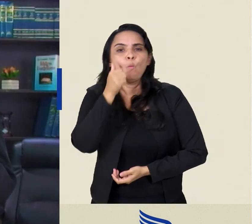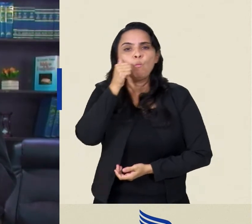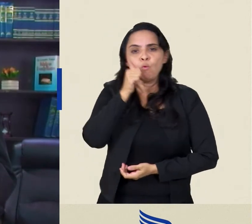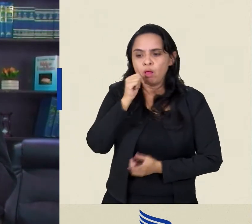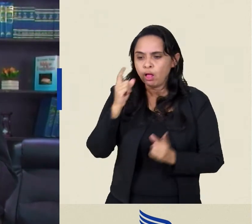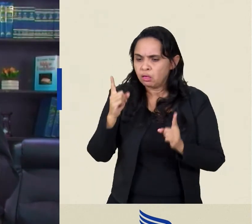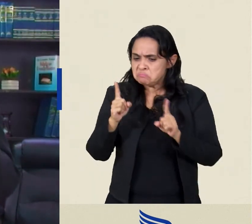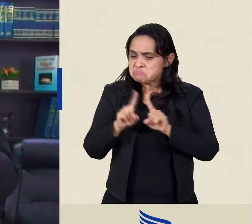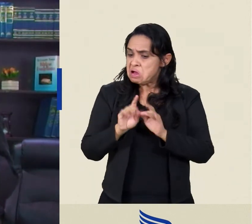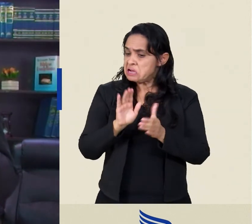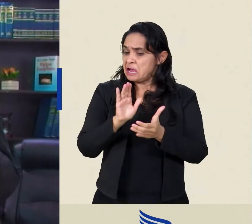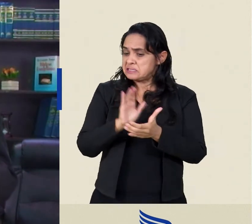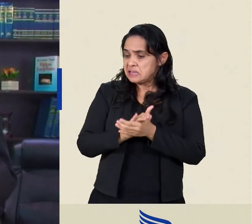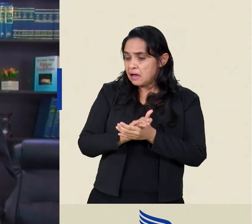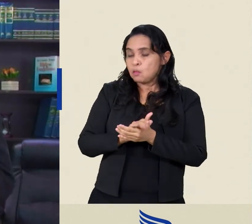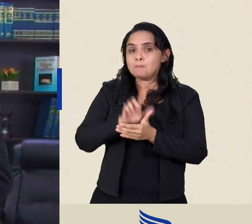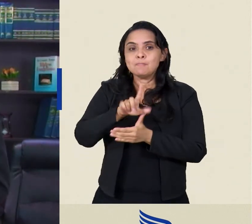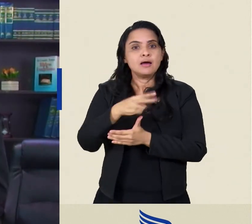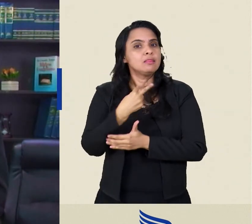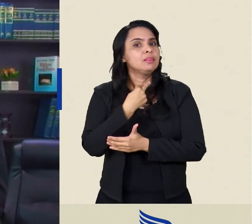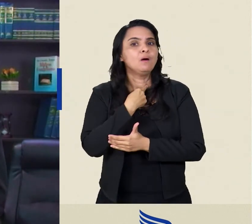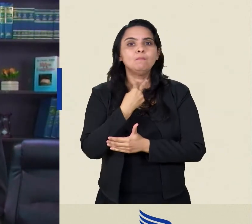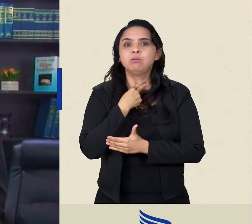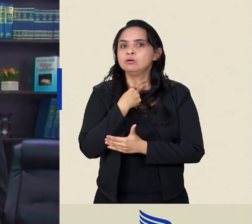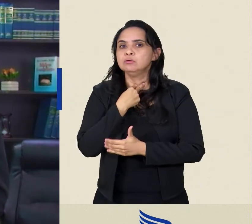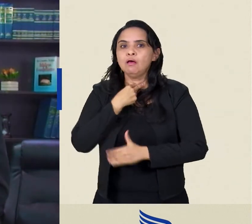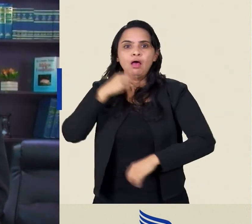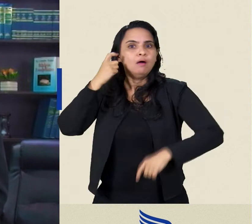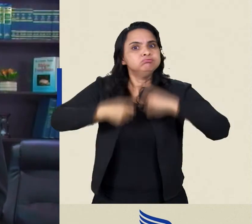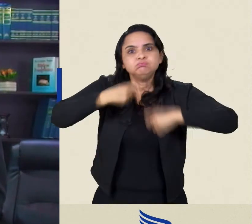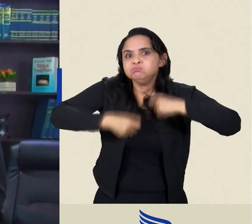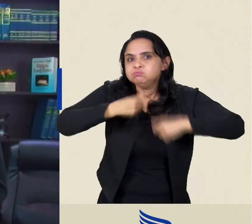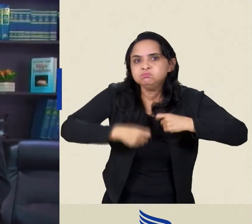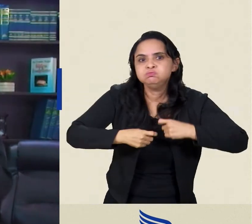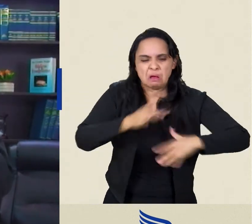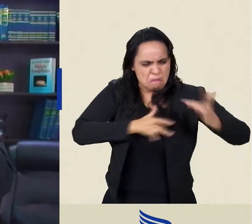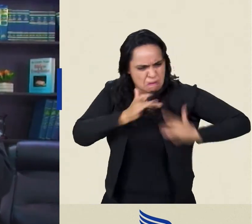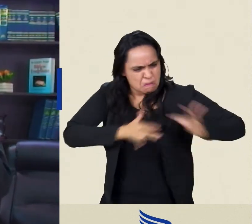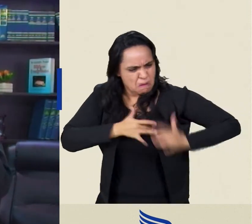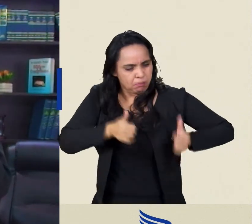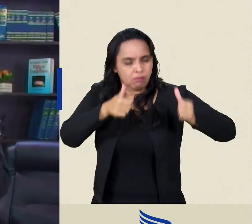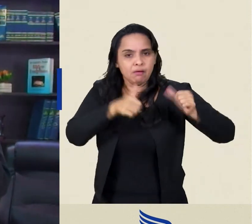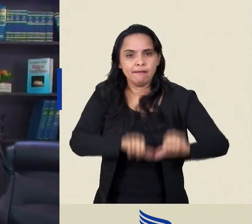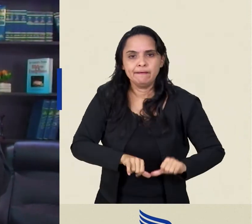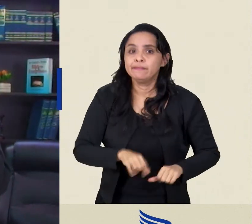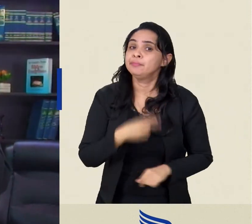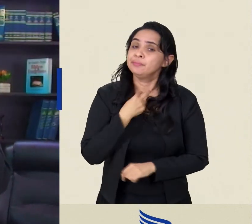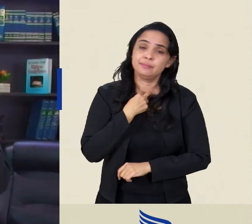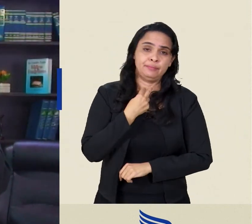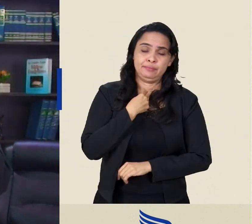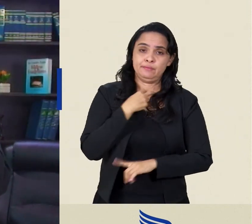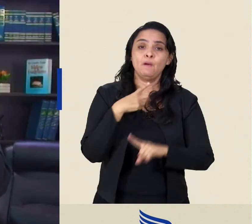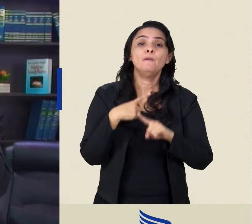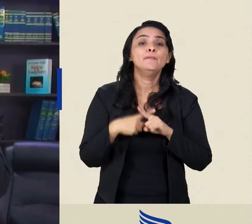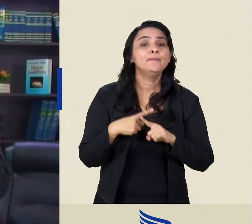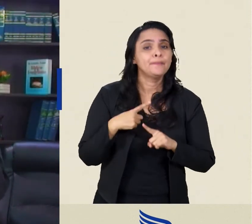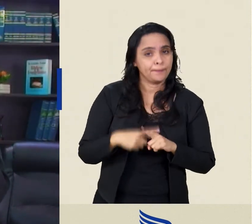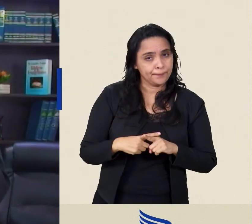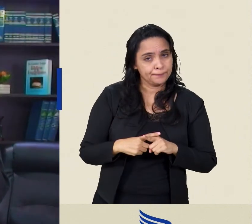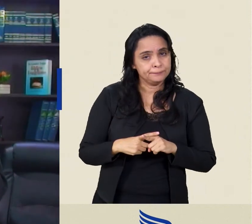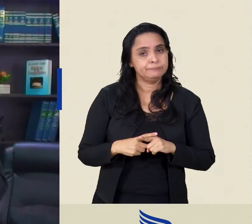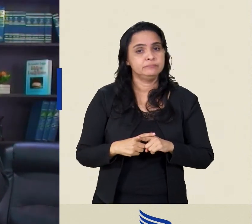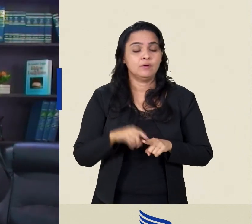excessos e não se deve dar lugar às paixões inferiores, pois o mesmo que